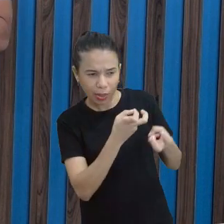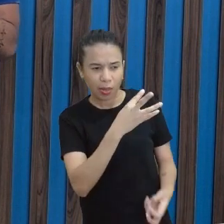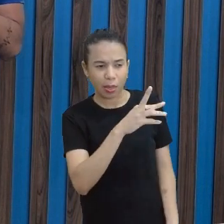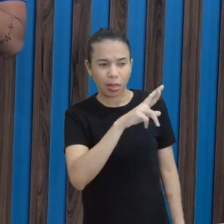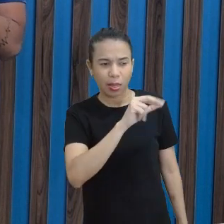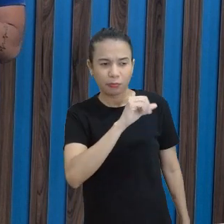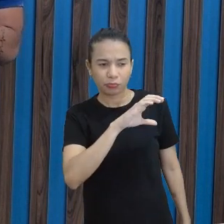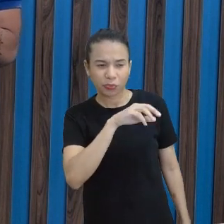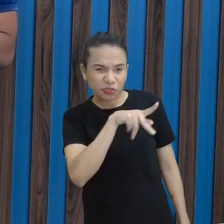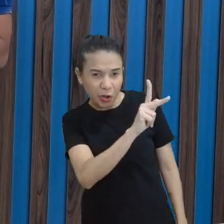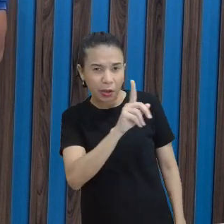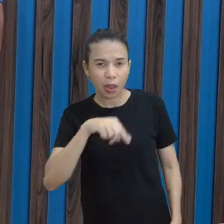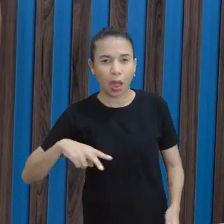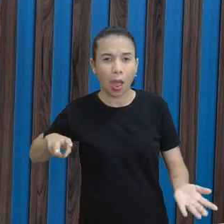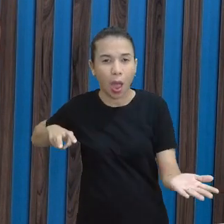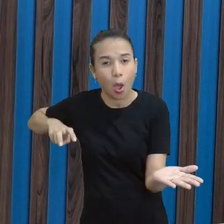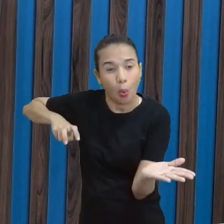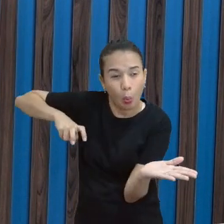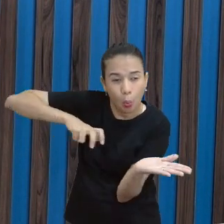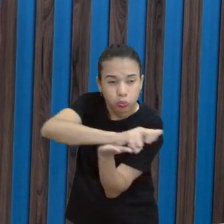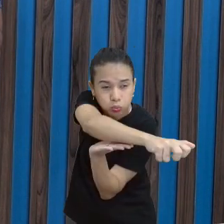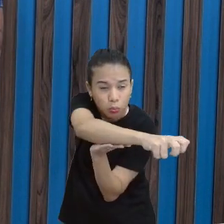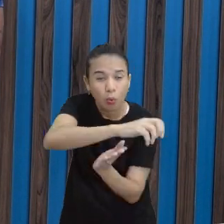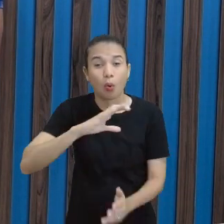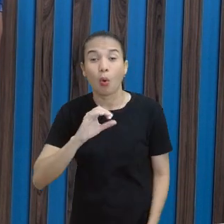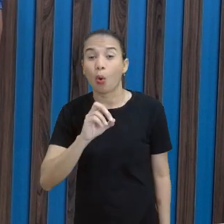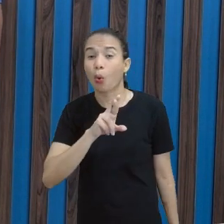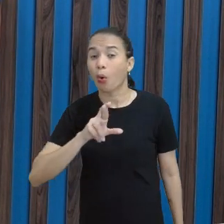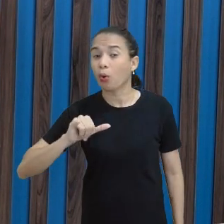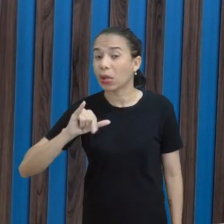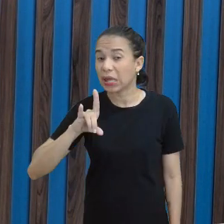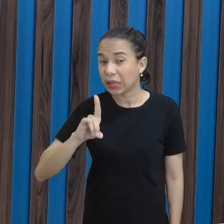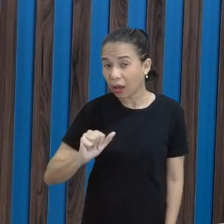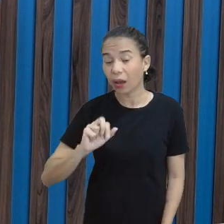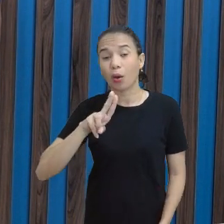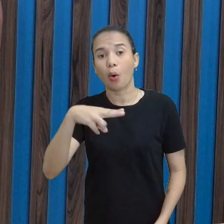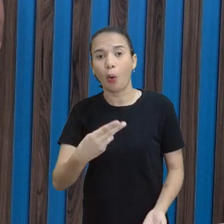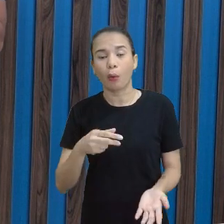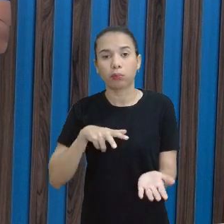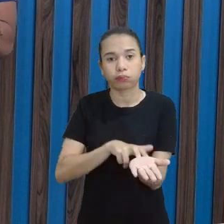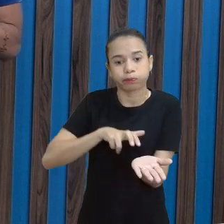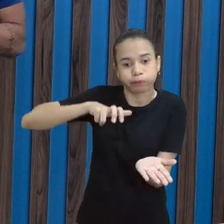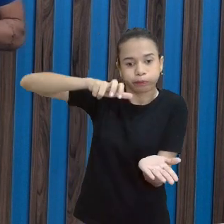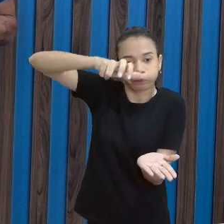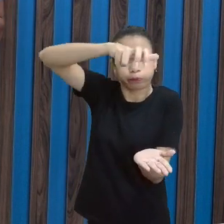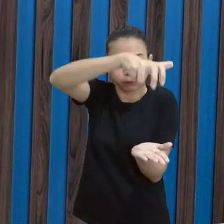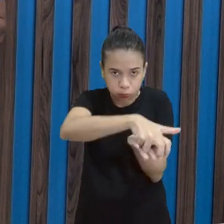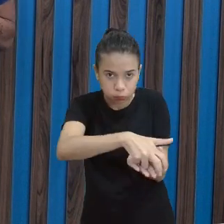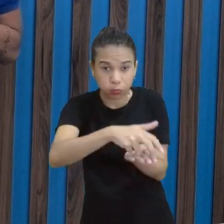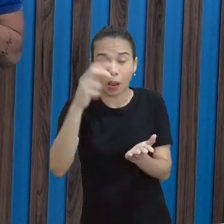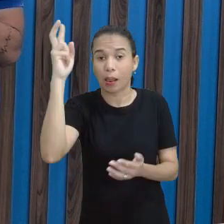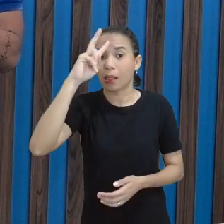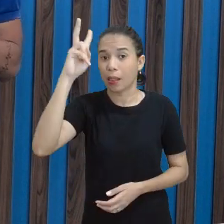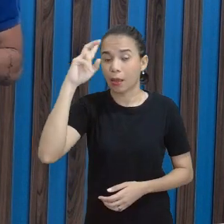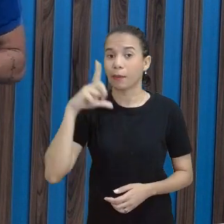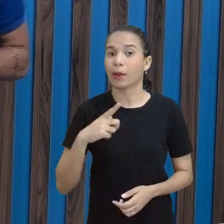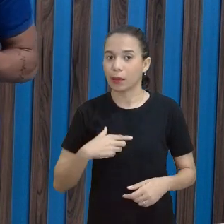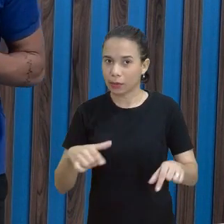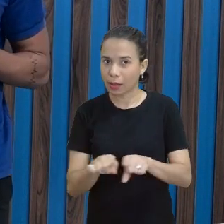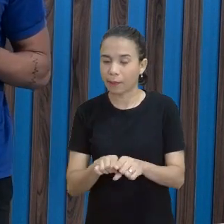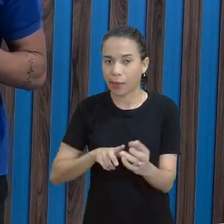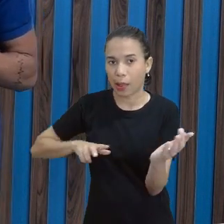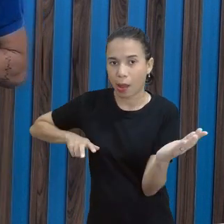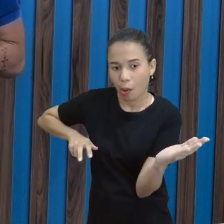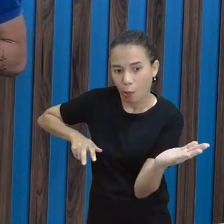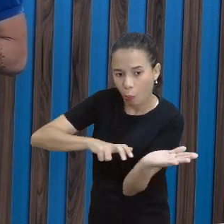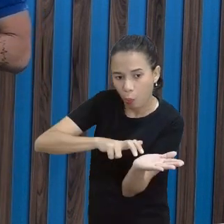para essas provas de corrida e salto em distância, lembra que o salto em distância também tem uma corrida para